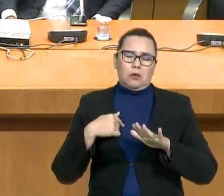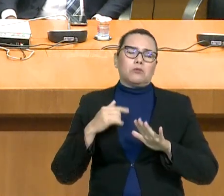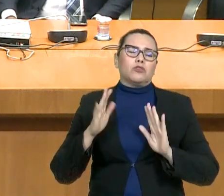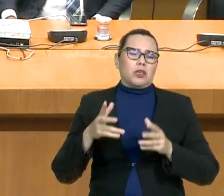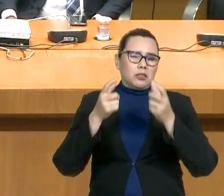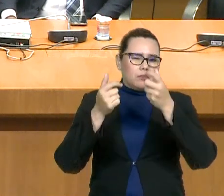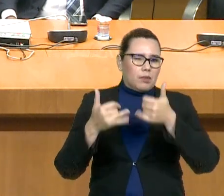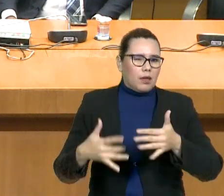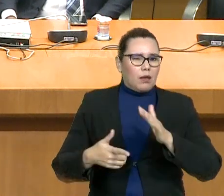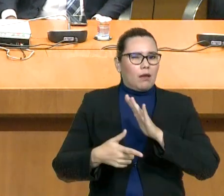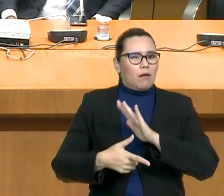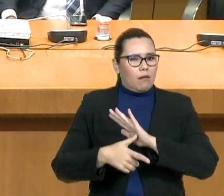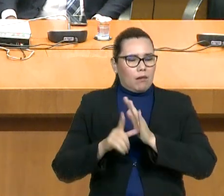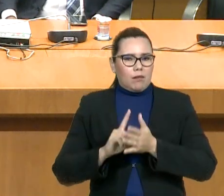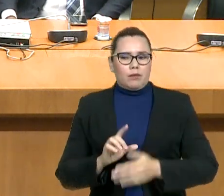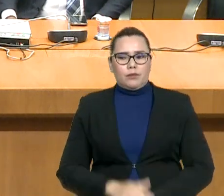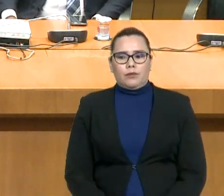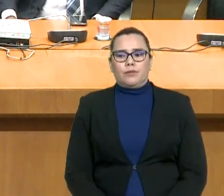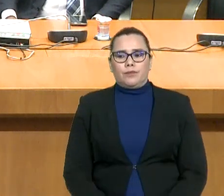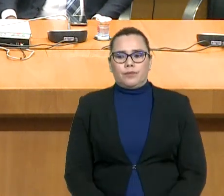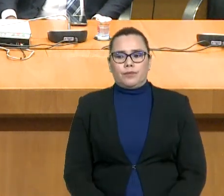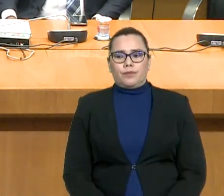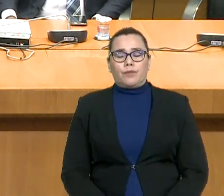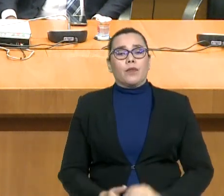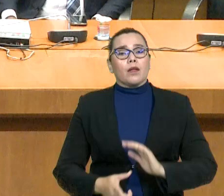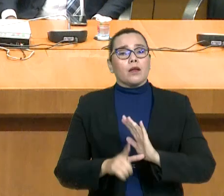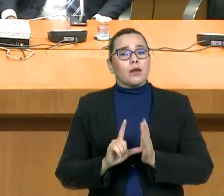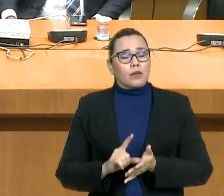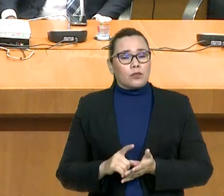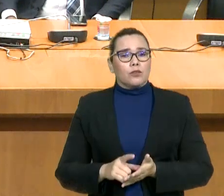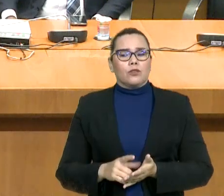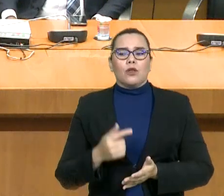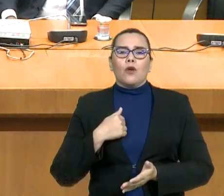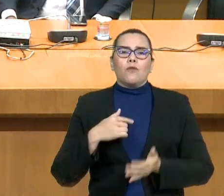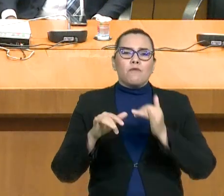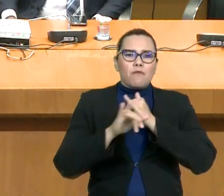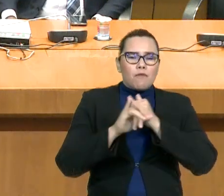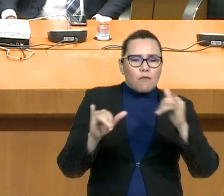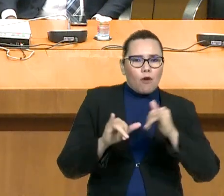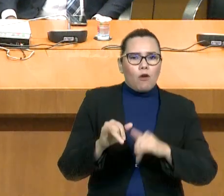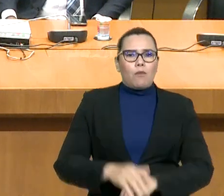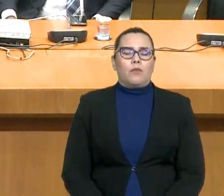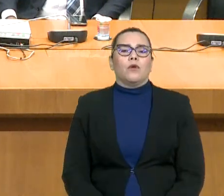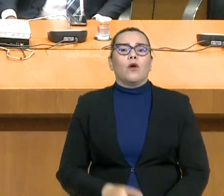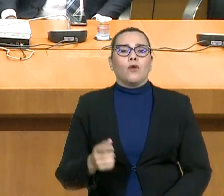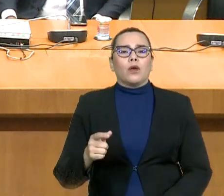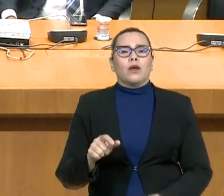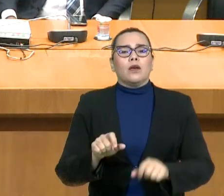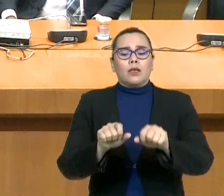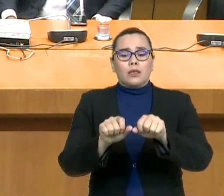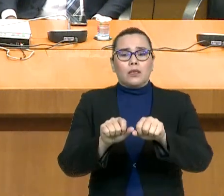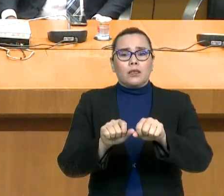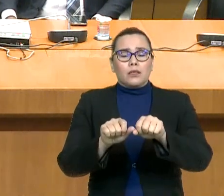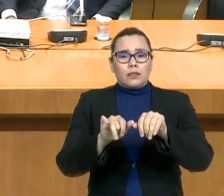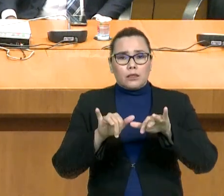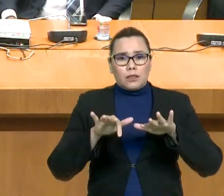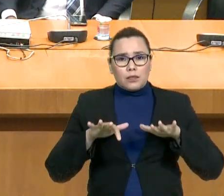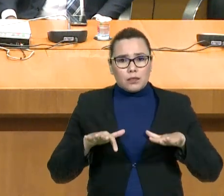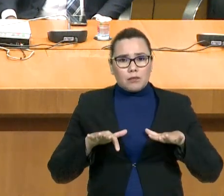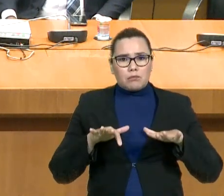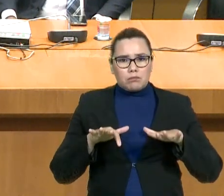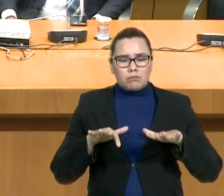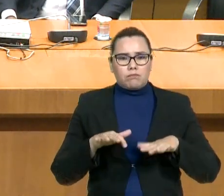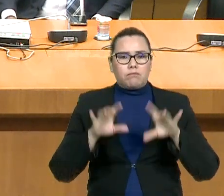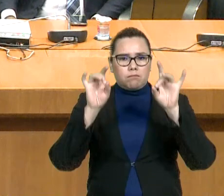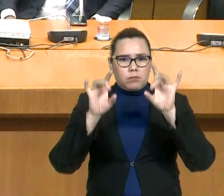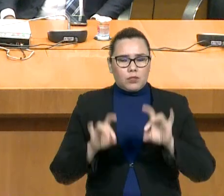Antes de passarmos ao grande expediente, comunico aos senhores deputados e às senhoras deputadas que teremos sessão solene às 11 horas da manhã de hoje para a